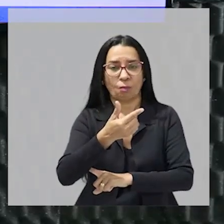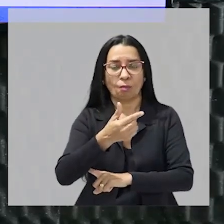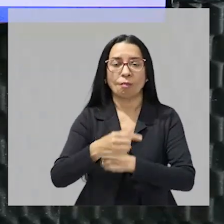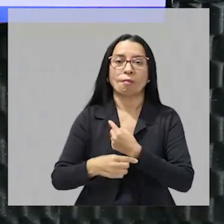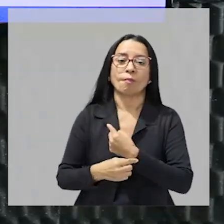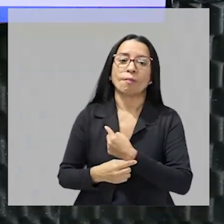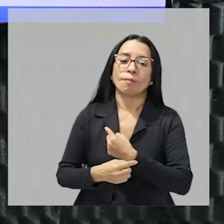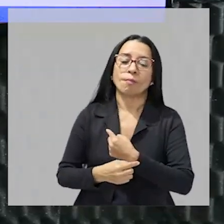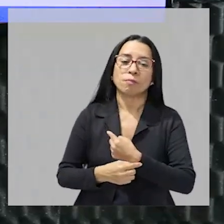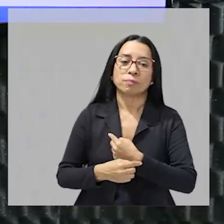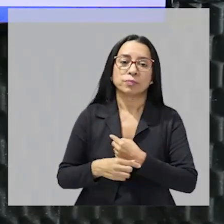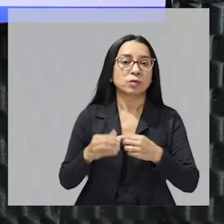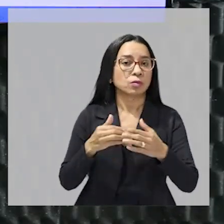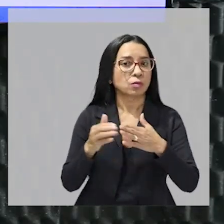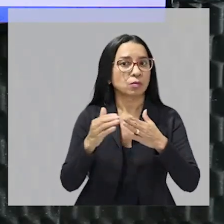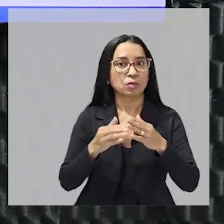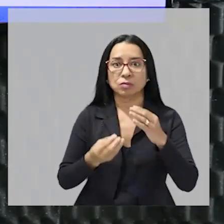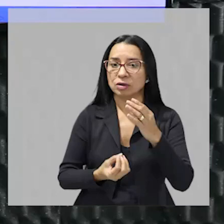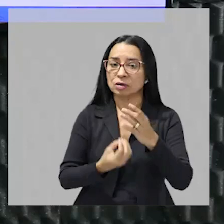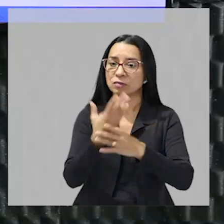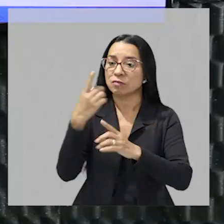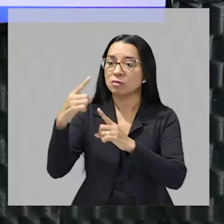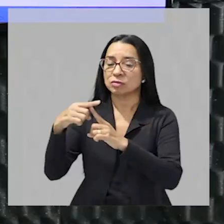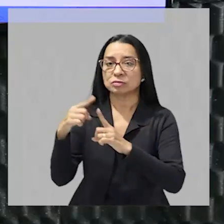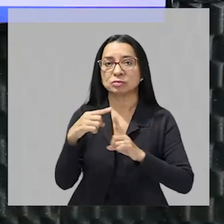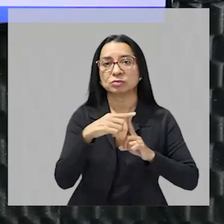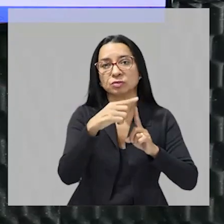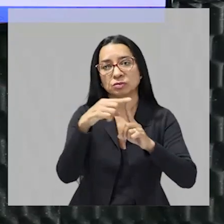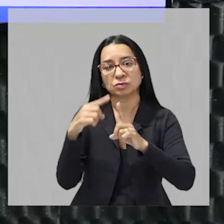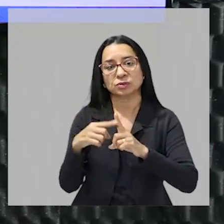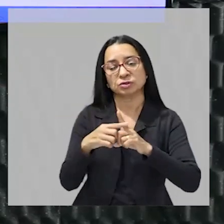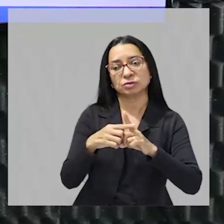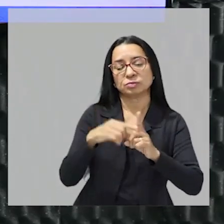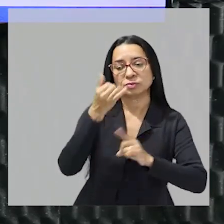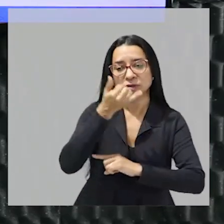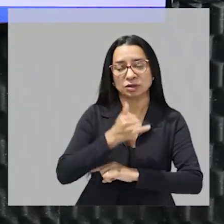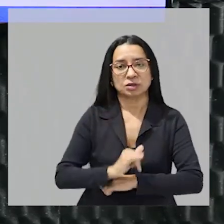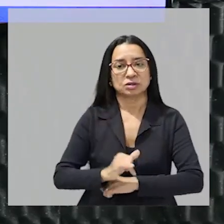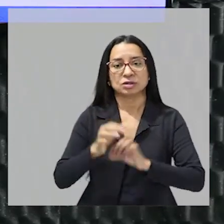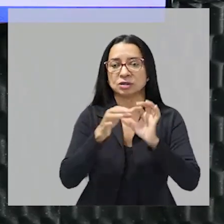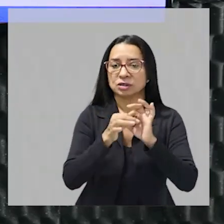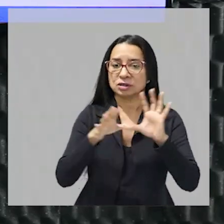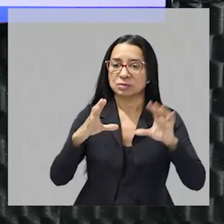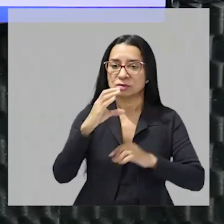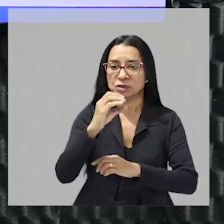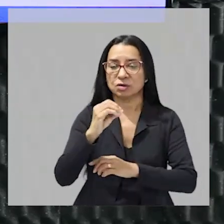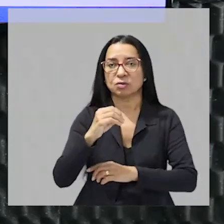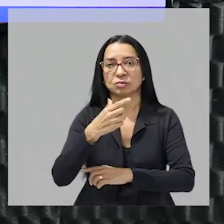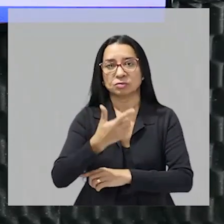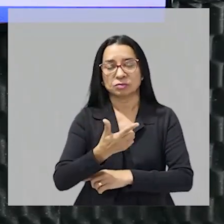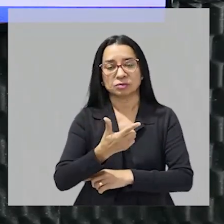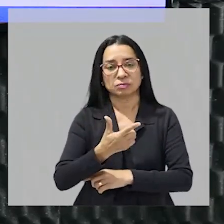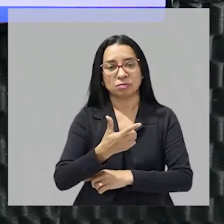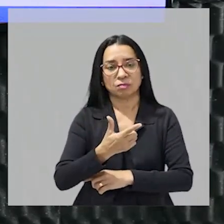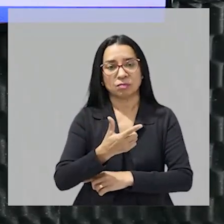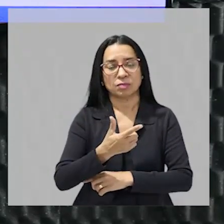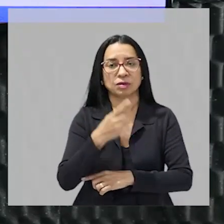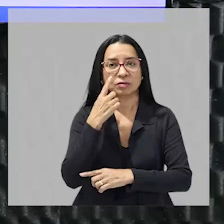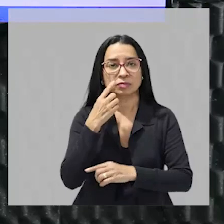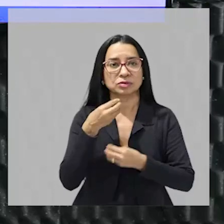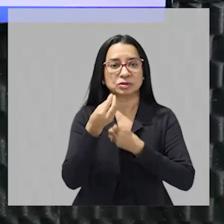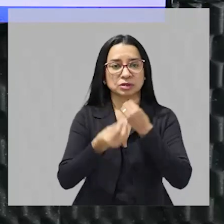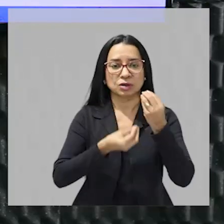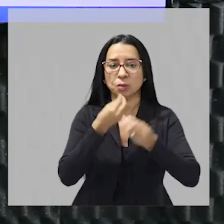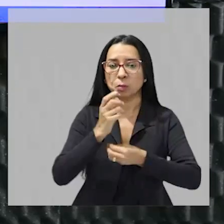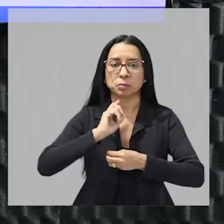carbono. Então, qualquer fonte de energia no seu processo de geração, que libera esse gás, o CO2, é considerado uma